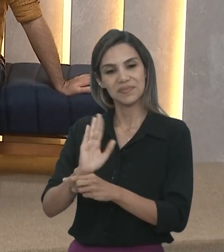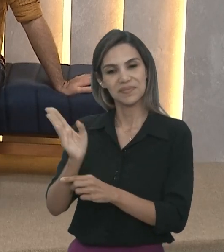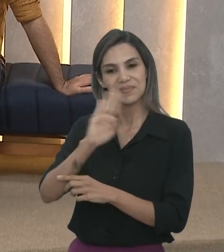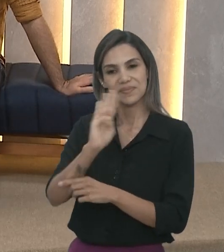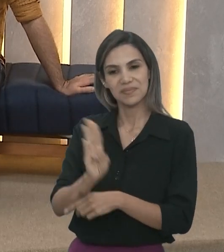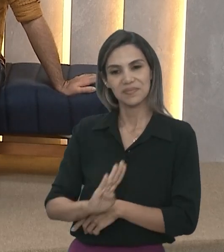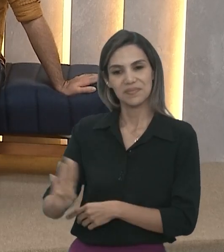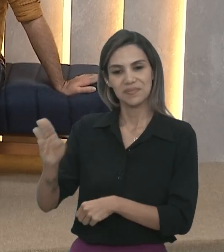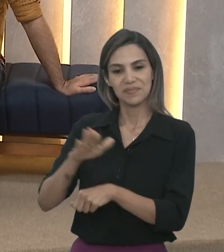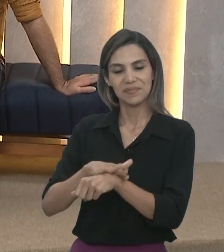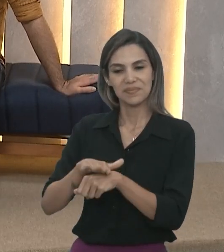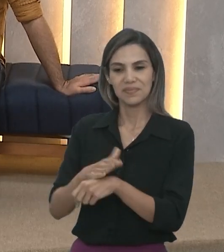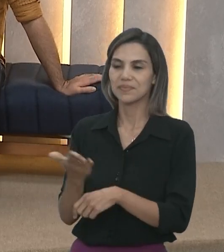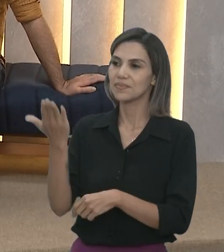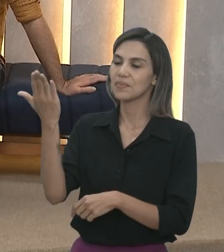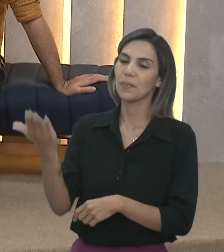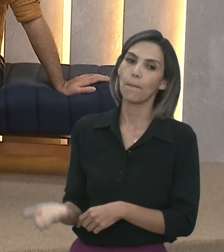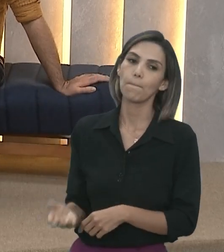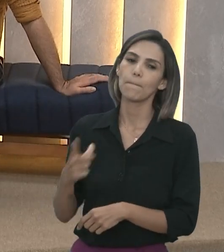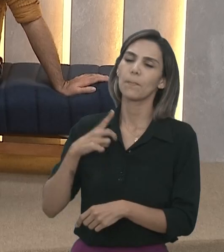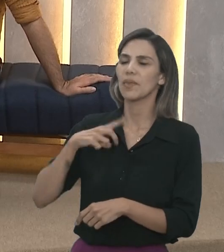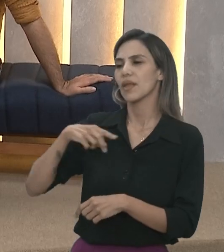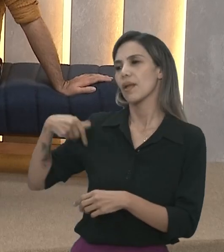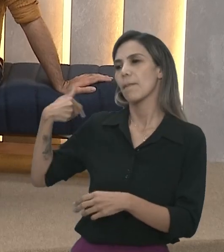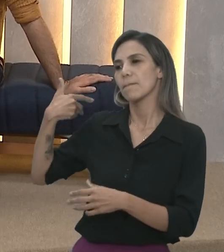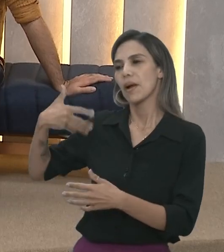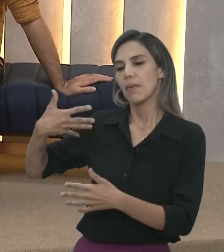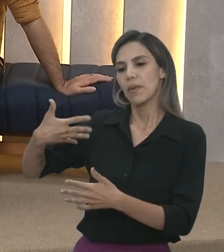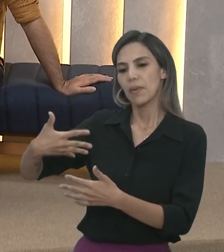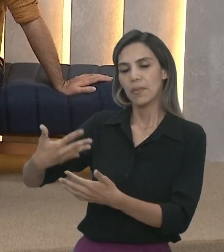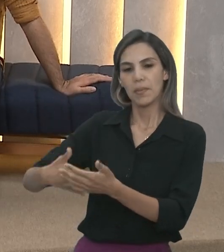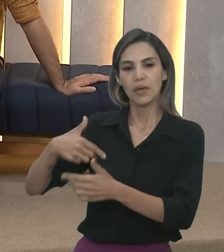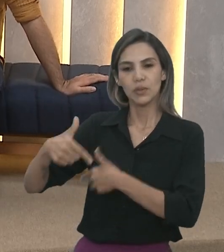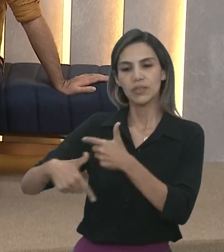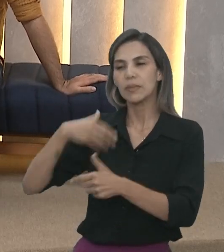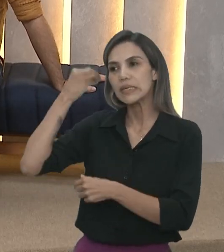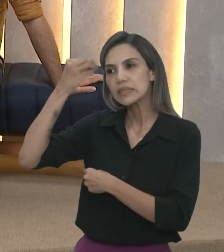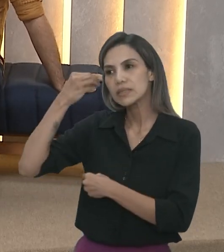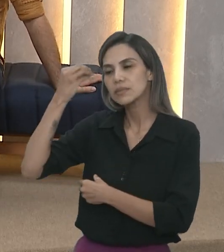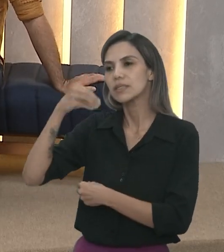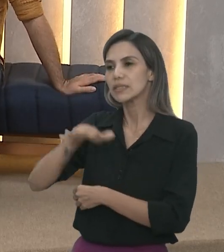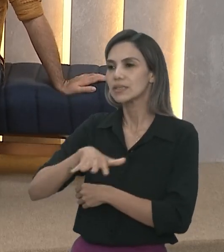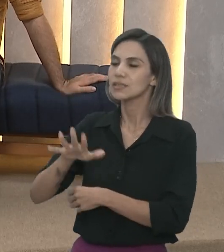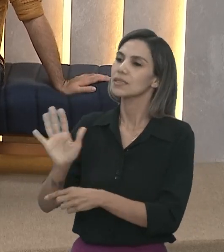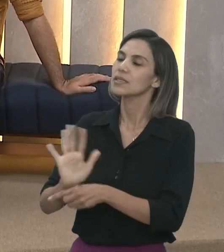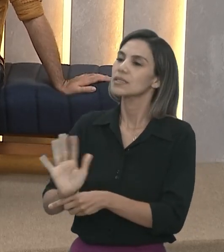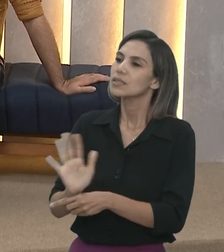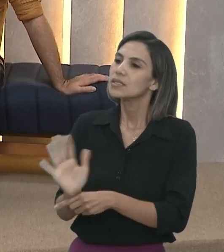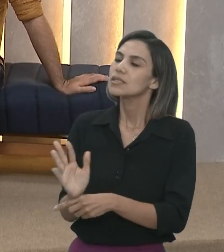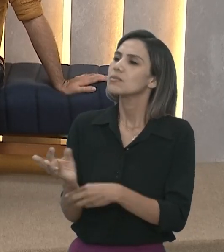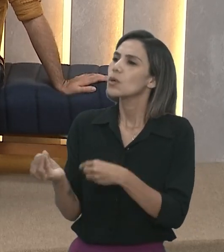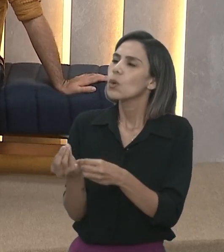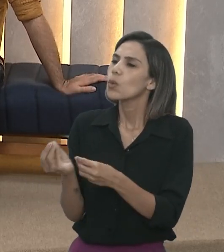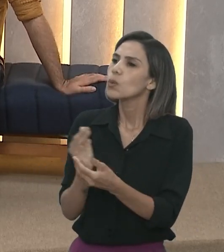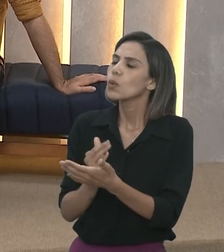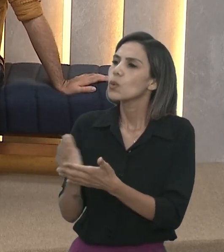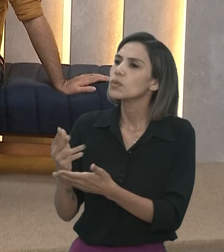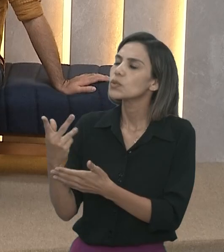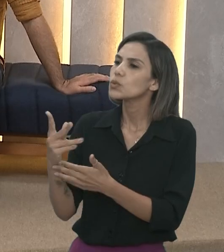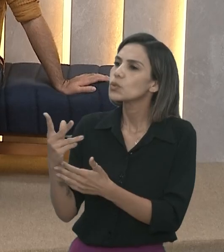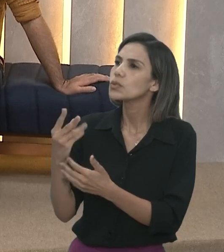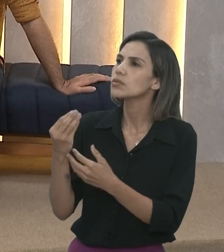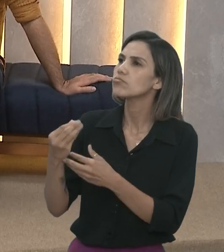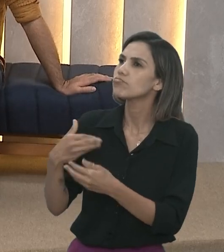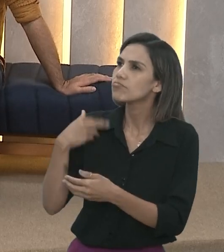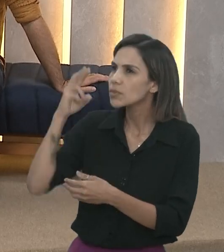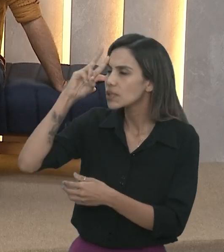então com ela, que tem um longo trabalho, né, no cinema. Como foi que começou a história da senhora aqui na